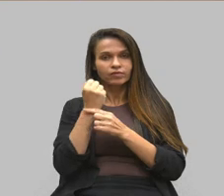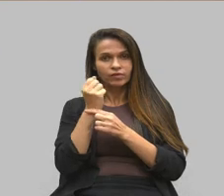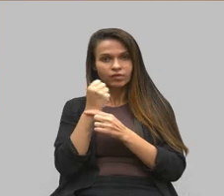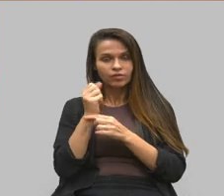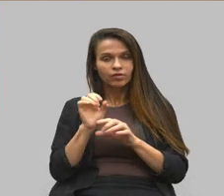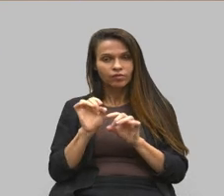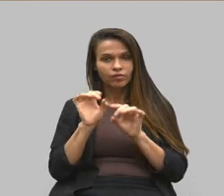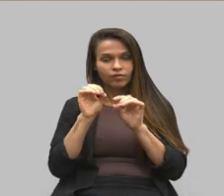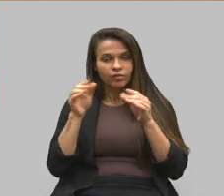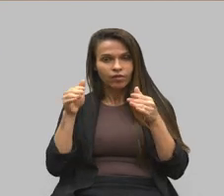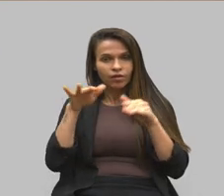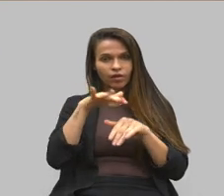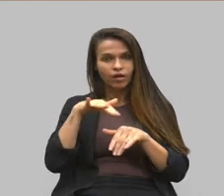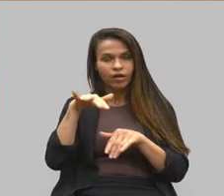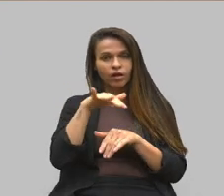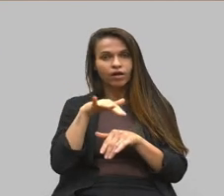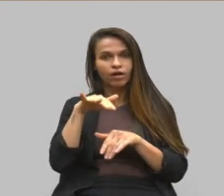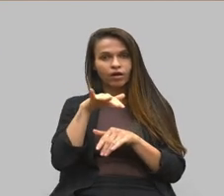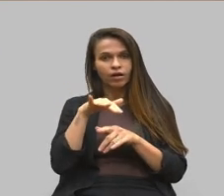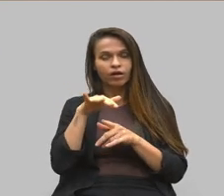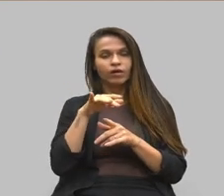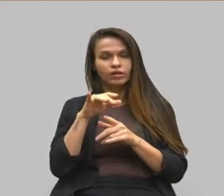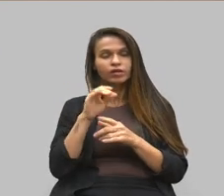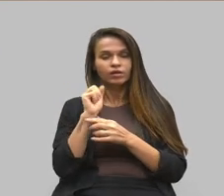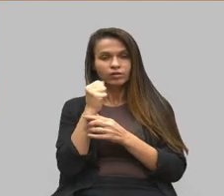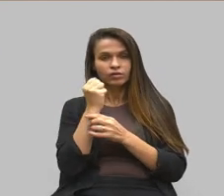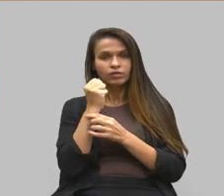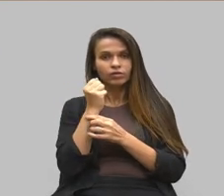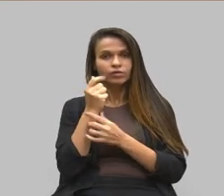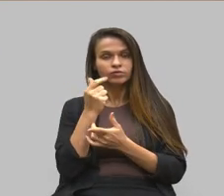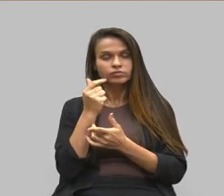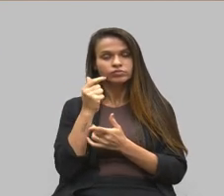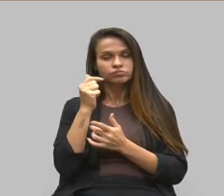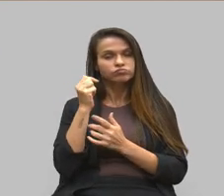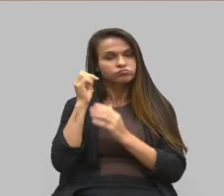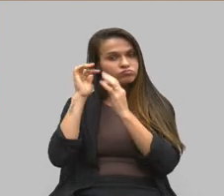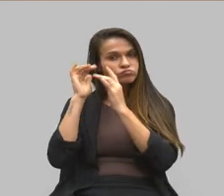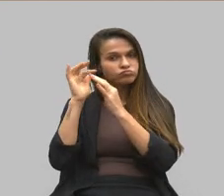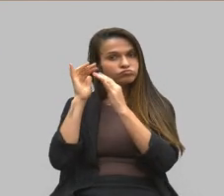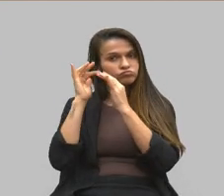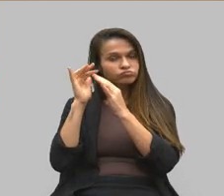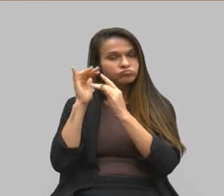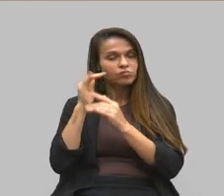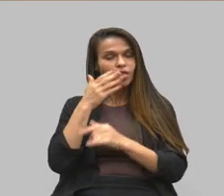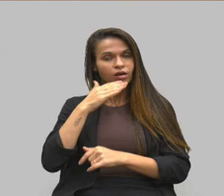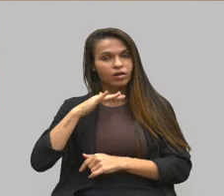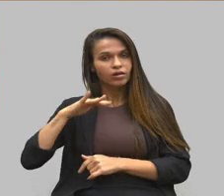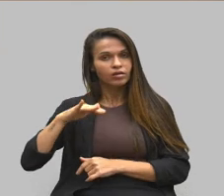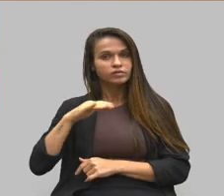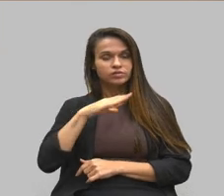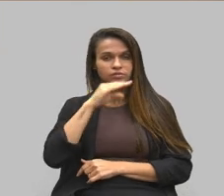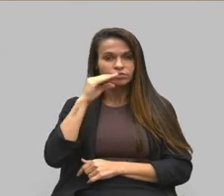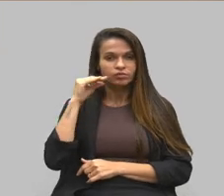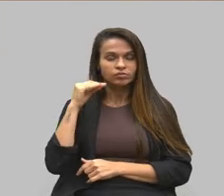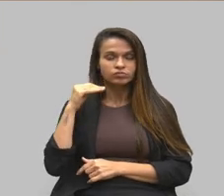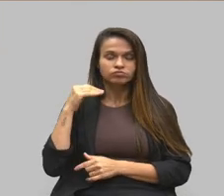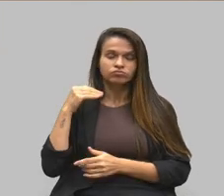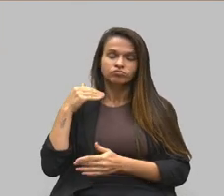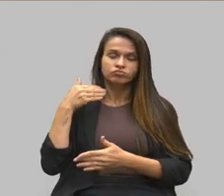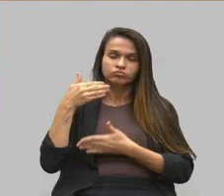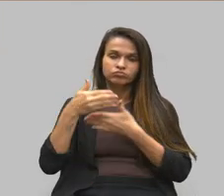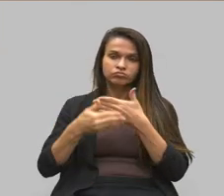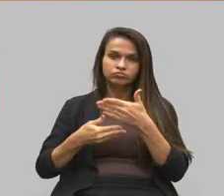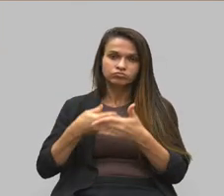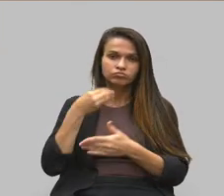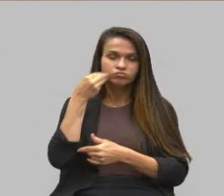né na área de fisioterapia neurofuncional na área da saúde da Criança e do Adolescente e ao longo da minha trajetória né venho